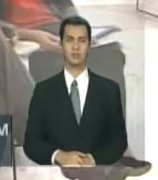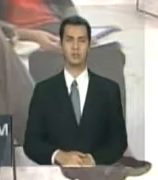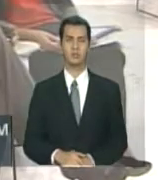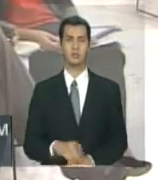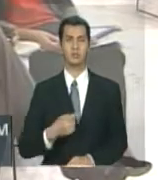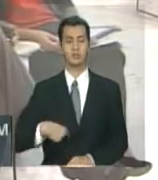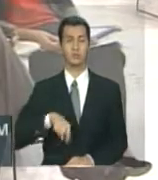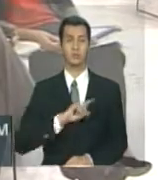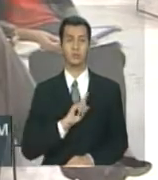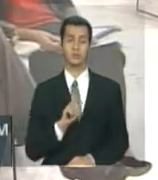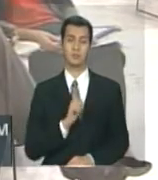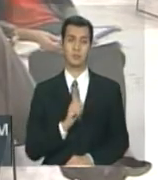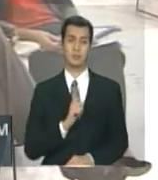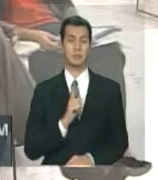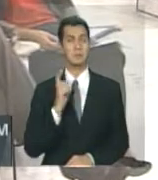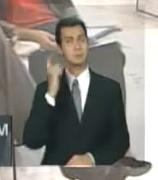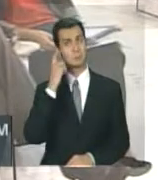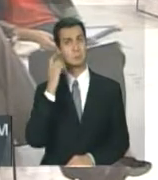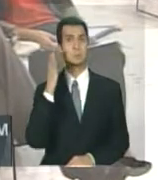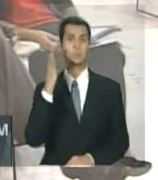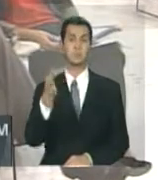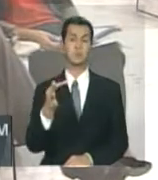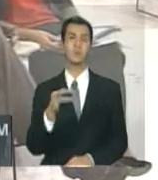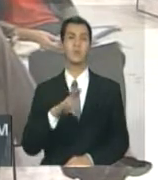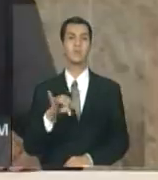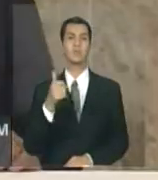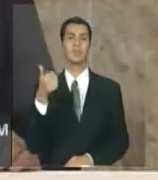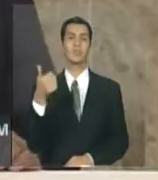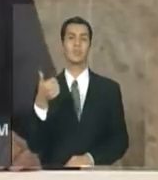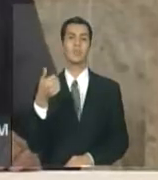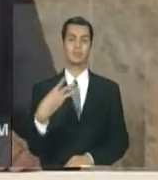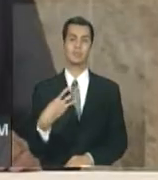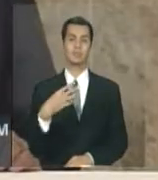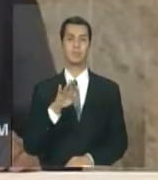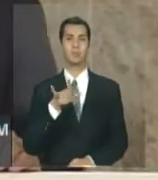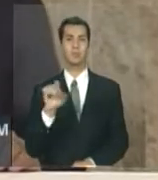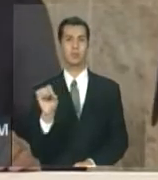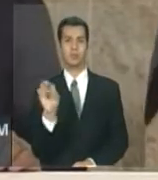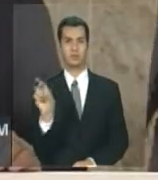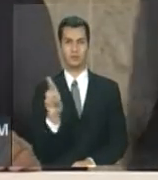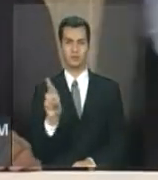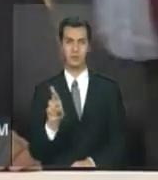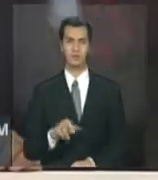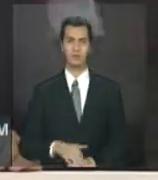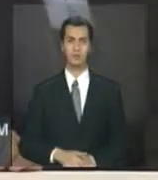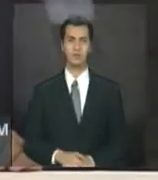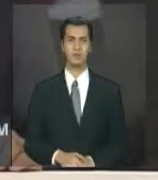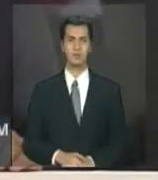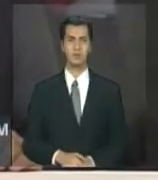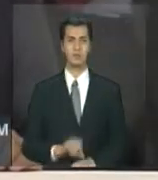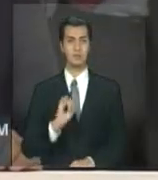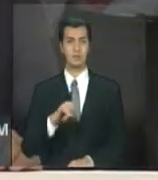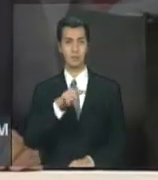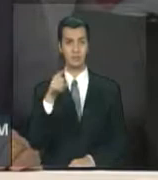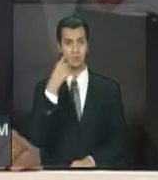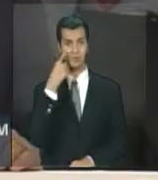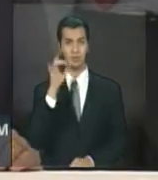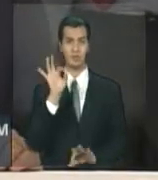Nós temos uma previsão de seguro de 3 bilhões. Então, se vocês fizerem a